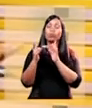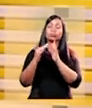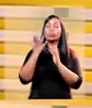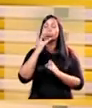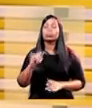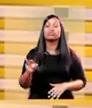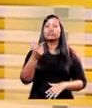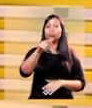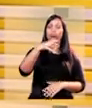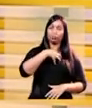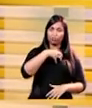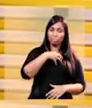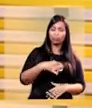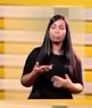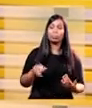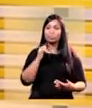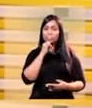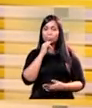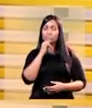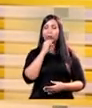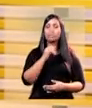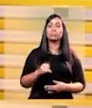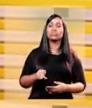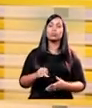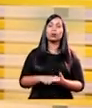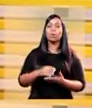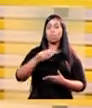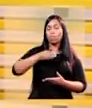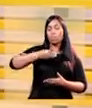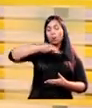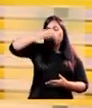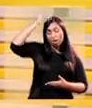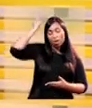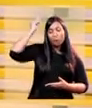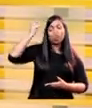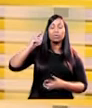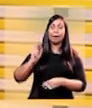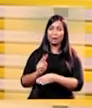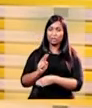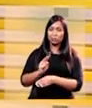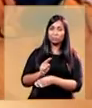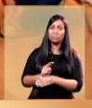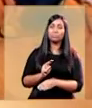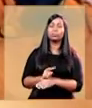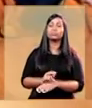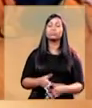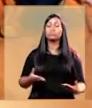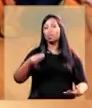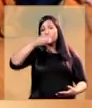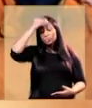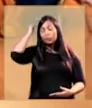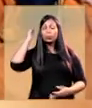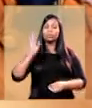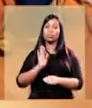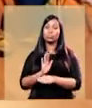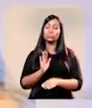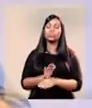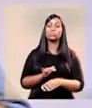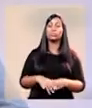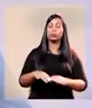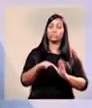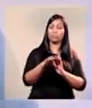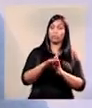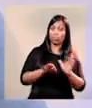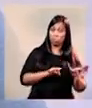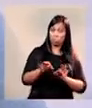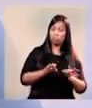de outras formas, não é mesmo, Júnior? Tem o apadrinhamento solidário. Como é que isso funciona? O apadrinhamento solidário é